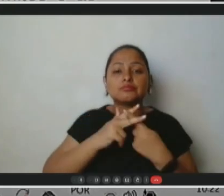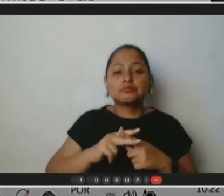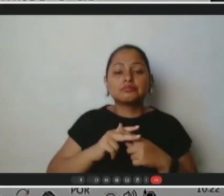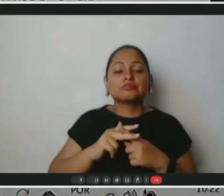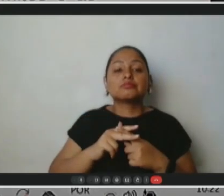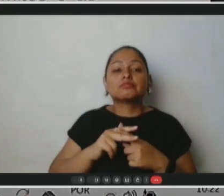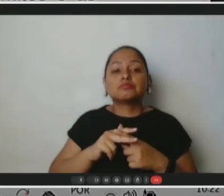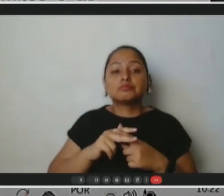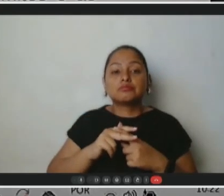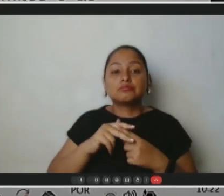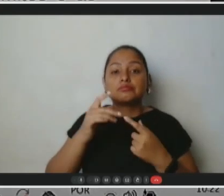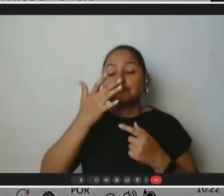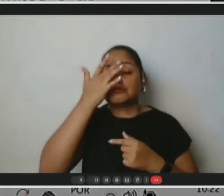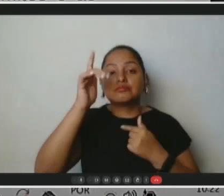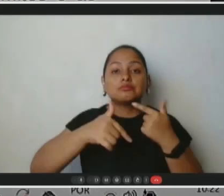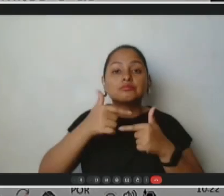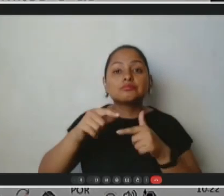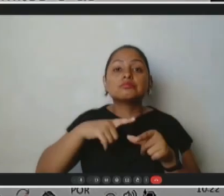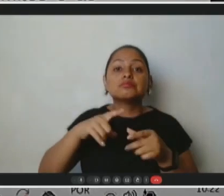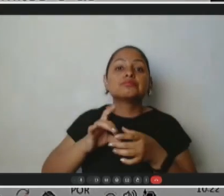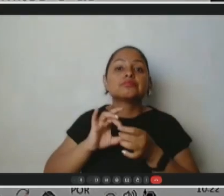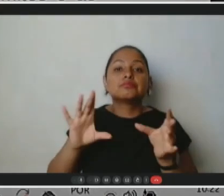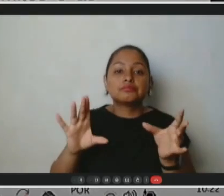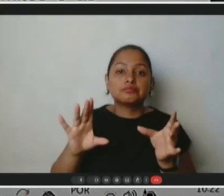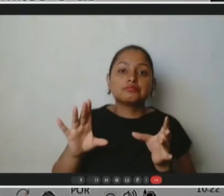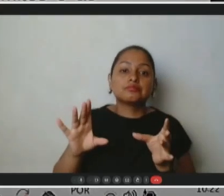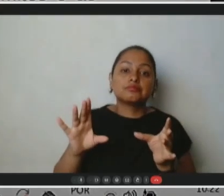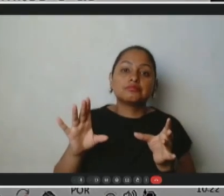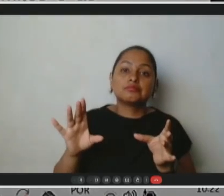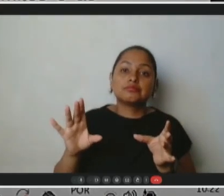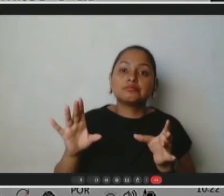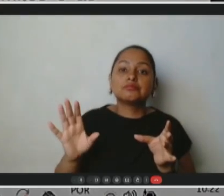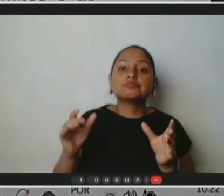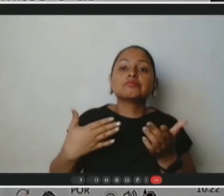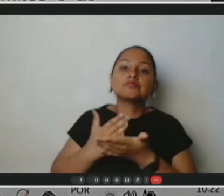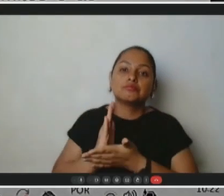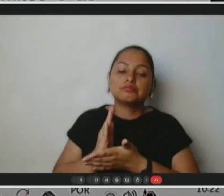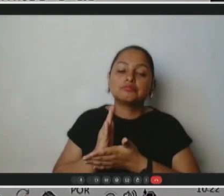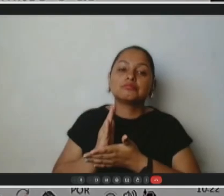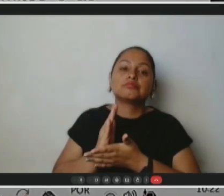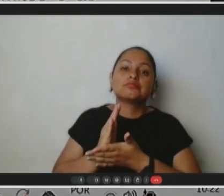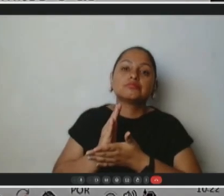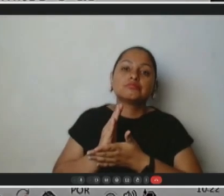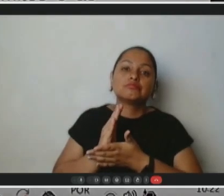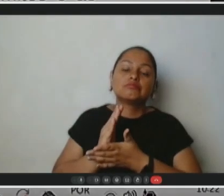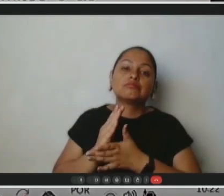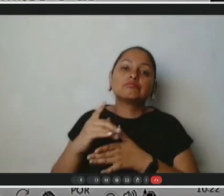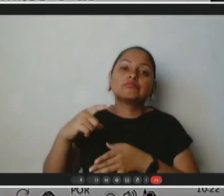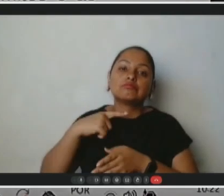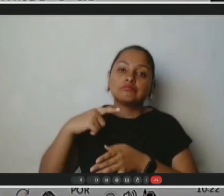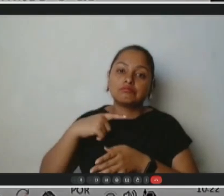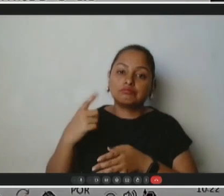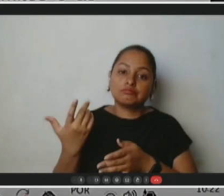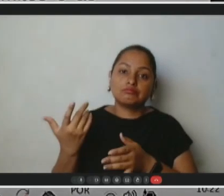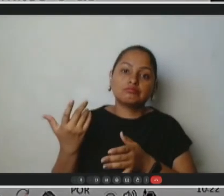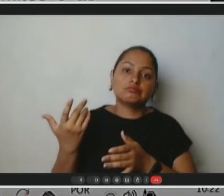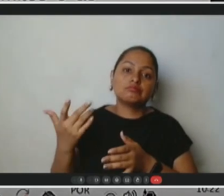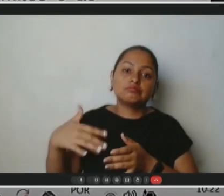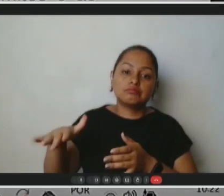servidores, conceder vantagem, admitir pessoal aprovado em concurso público, comissionado ou caráter temporário na forma da